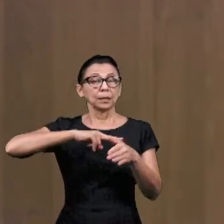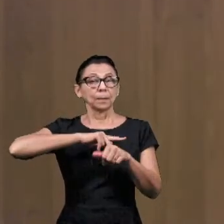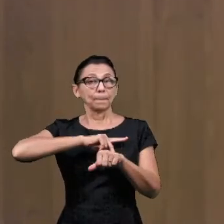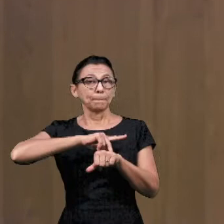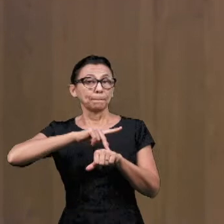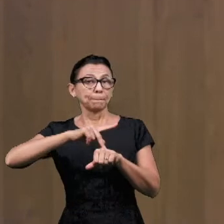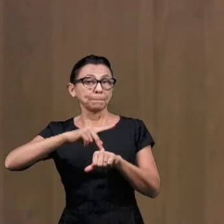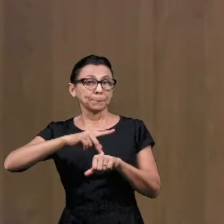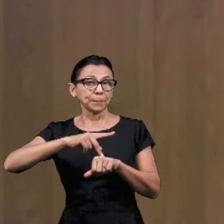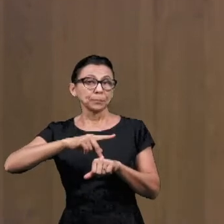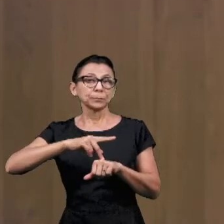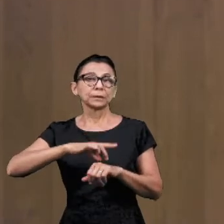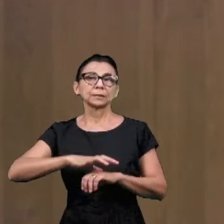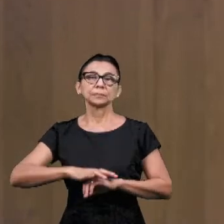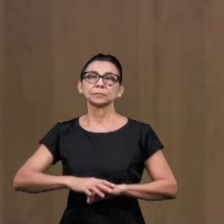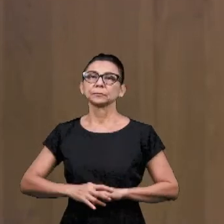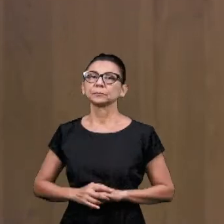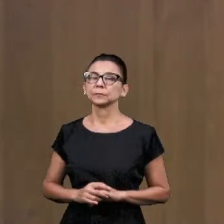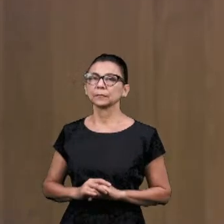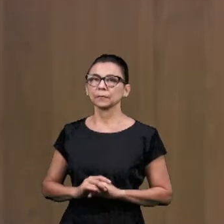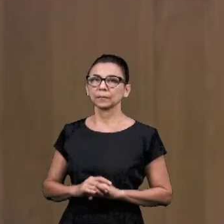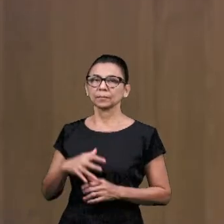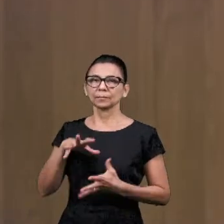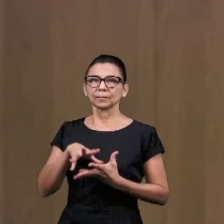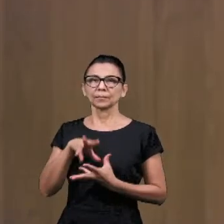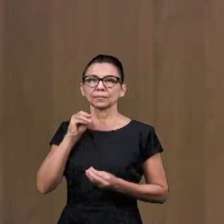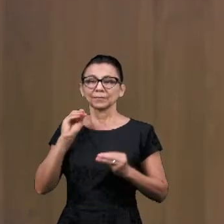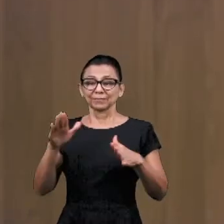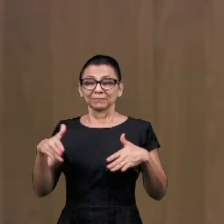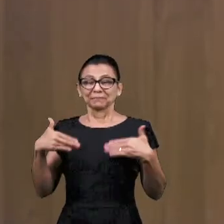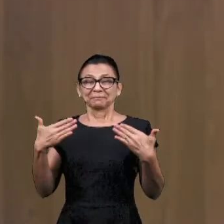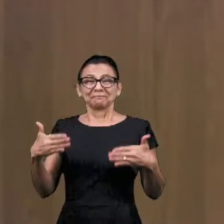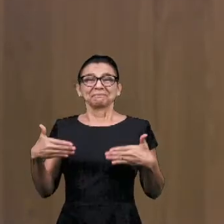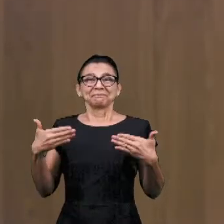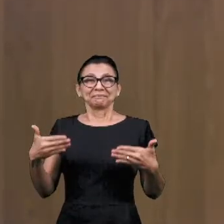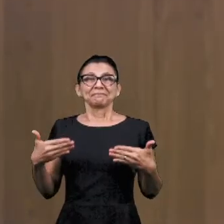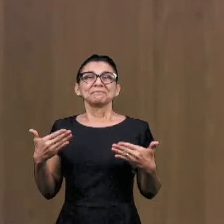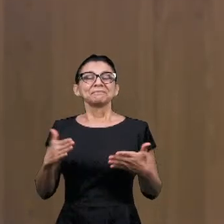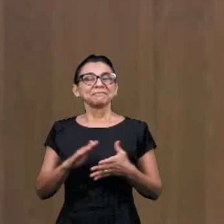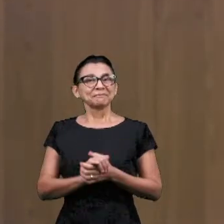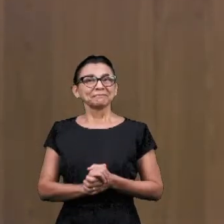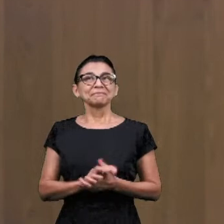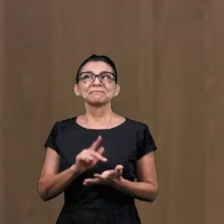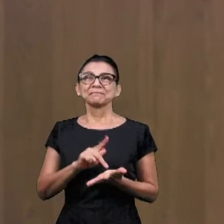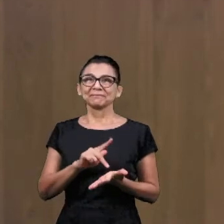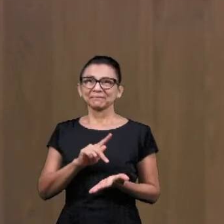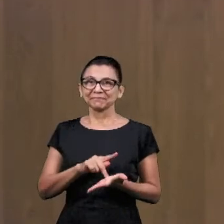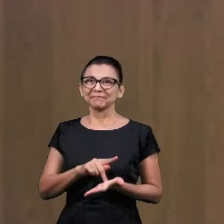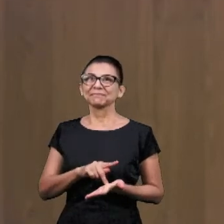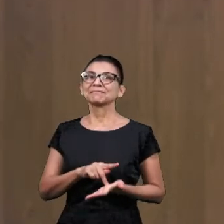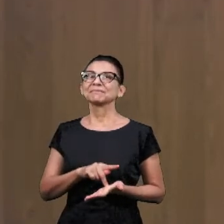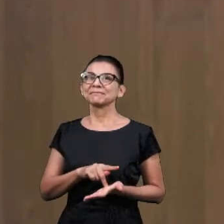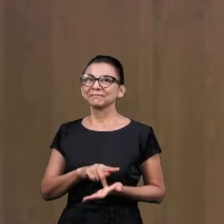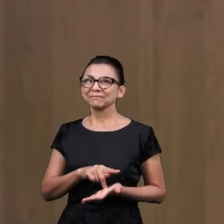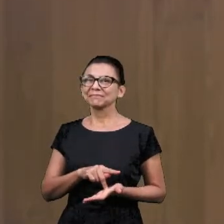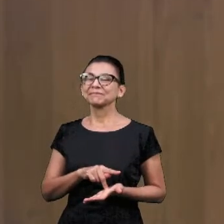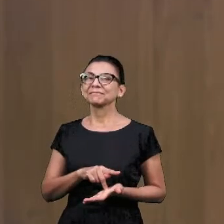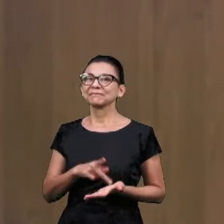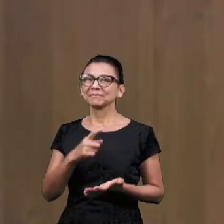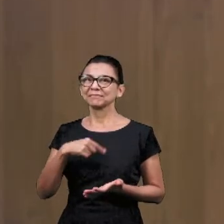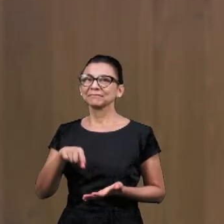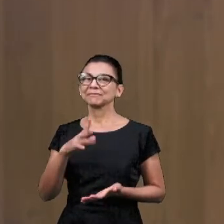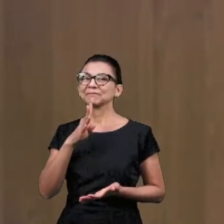que traz ânimo à nossa vida, que traz a verdade para nós, que possamos assim